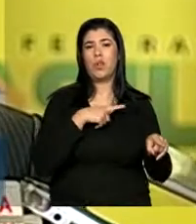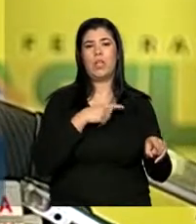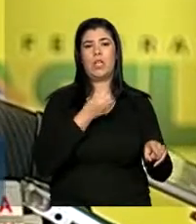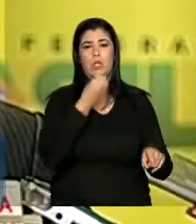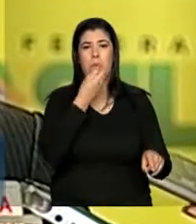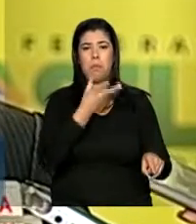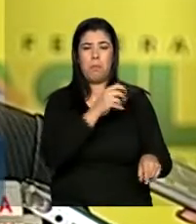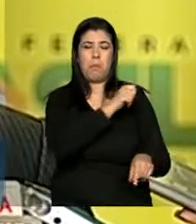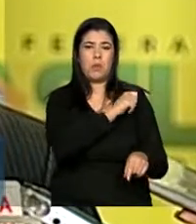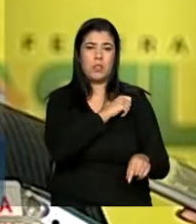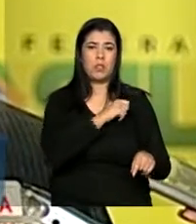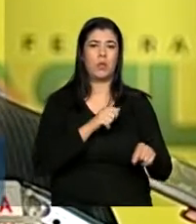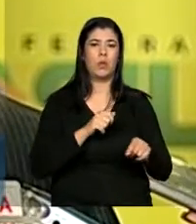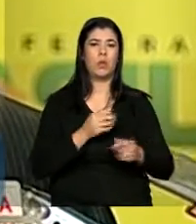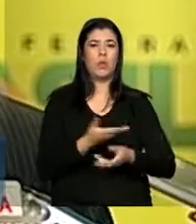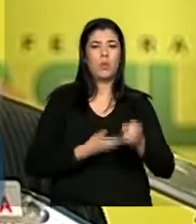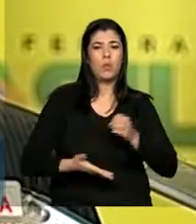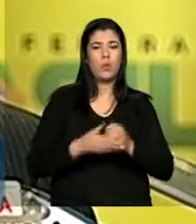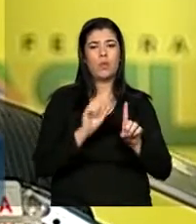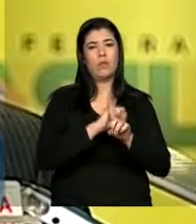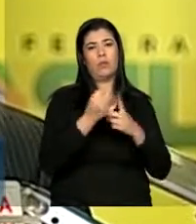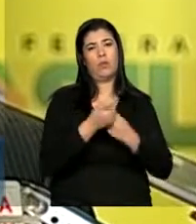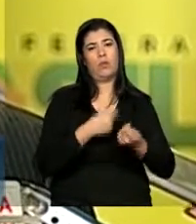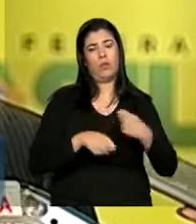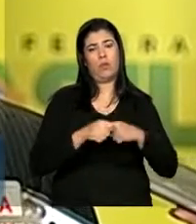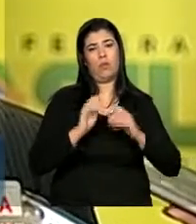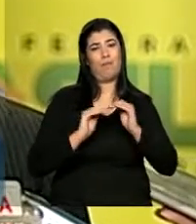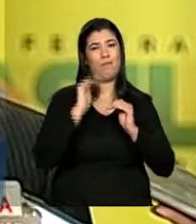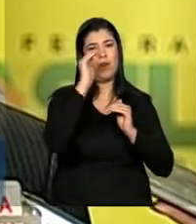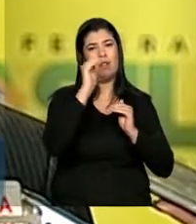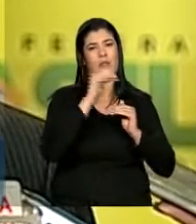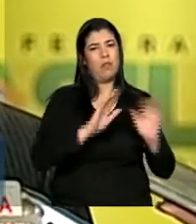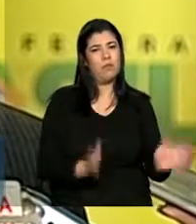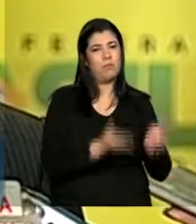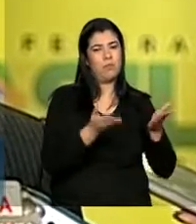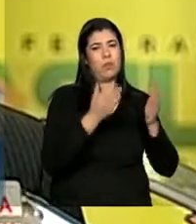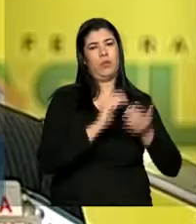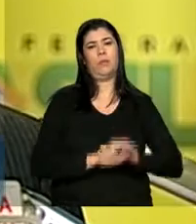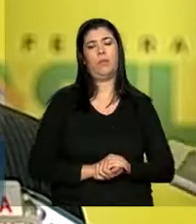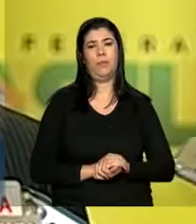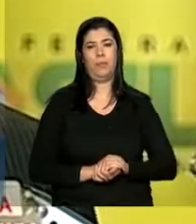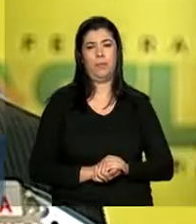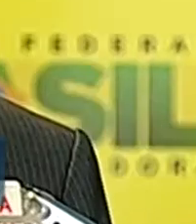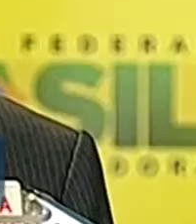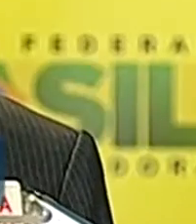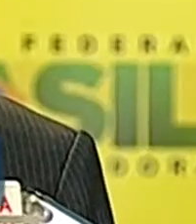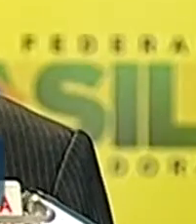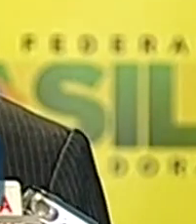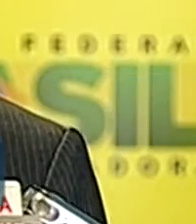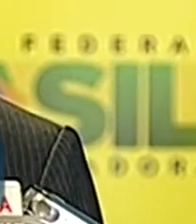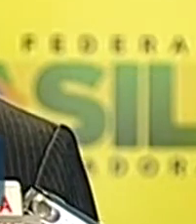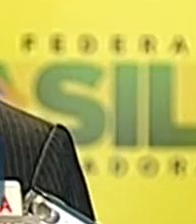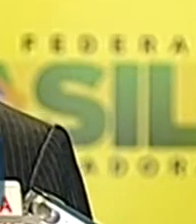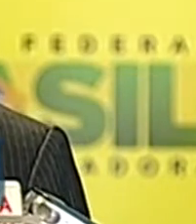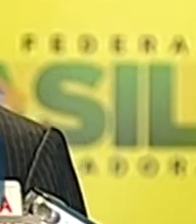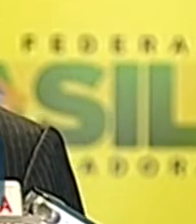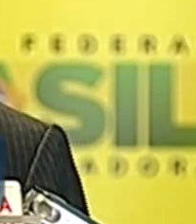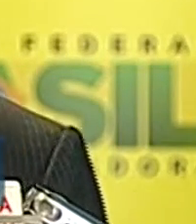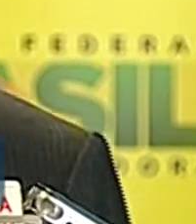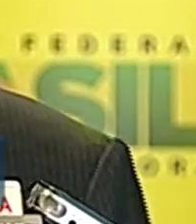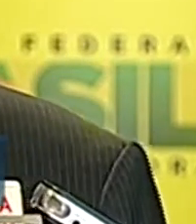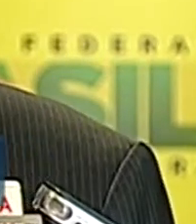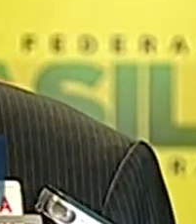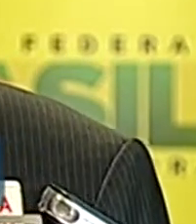formação, com nível socioeconômico alto, e apenas dá um pequeno avanço nele. Ministro, essa classificação, desculpa, porque eu não acompanhei